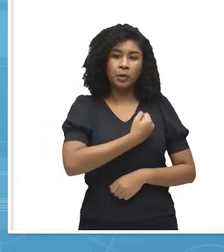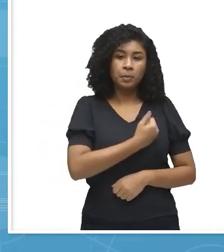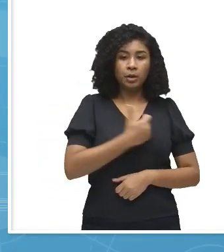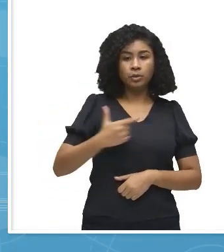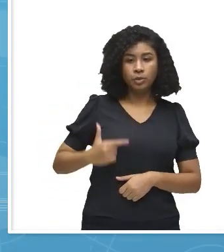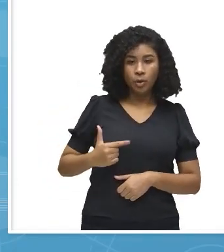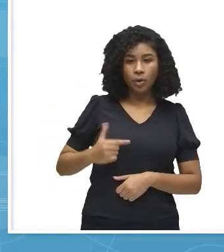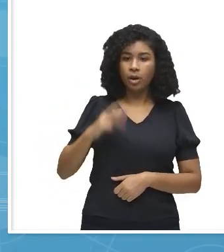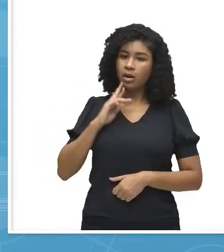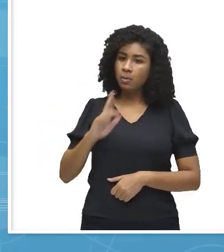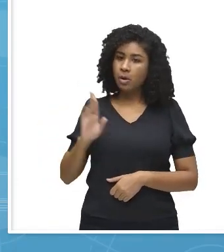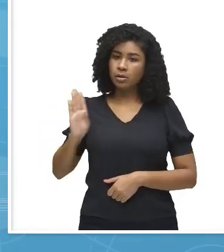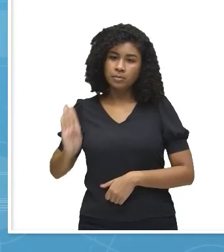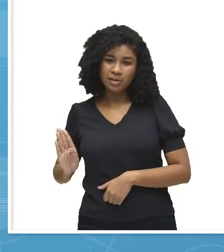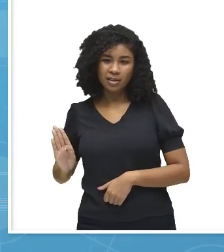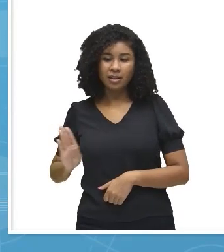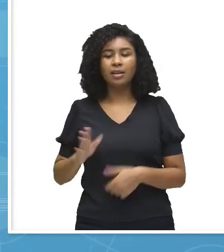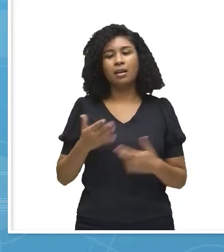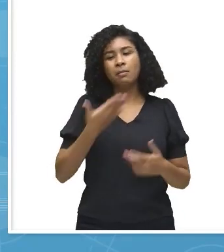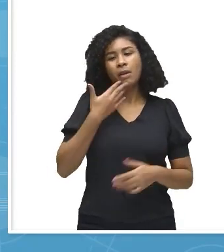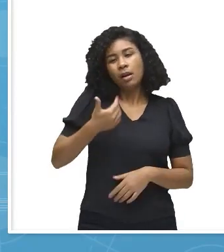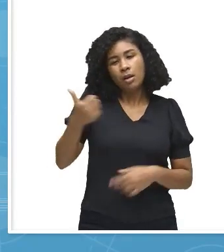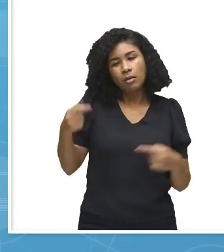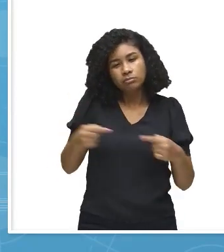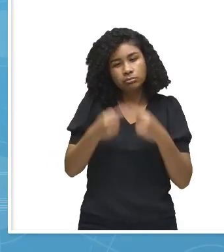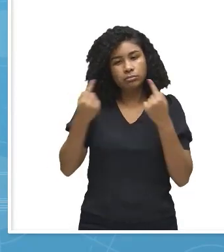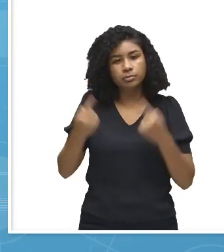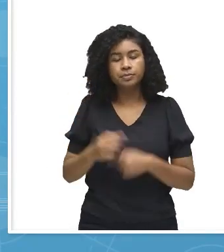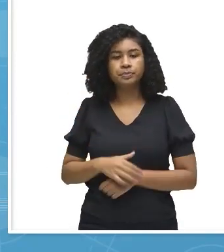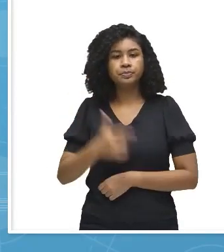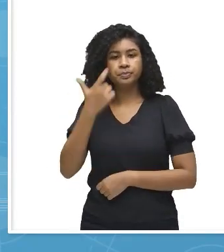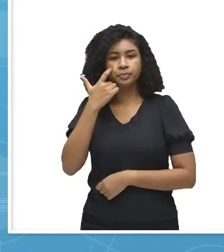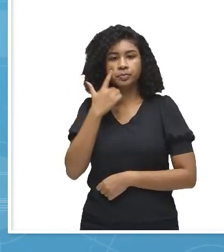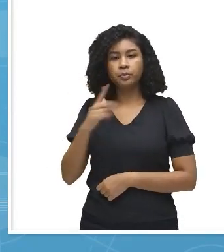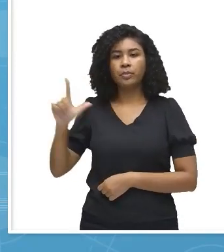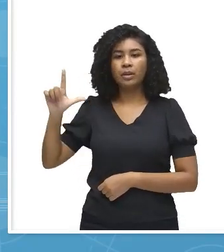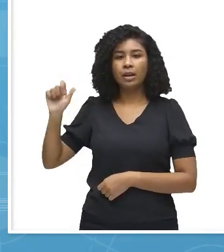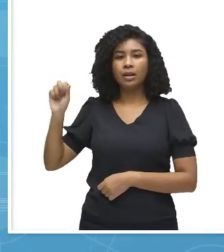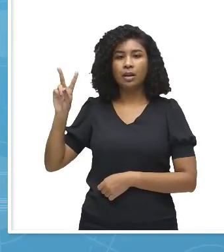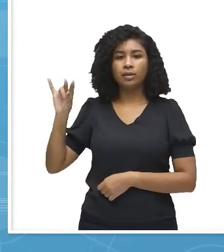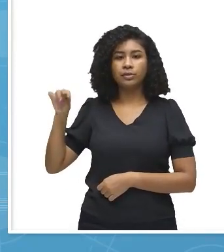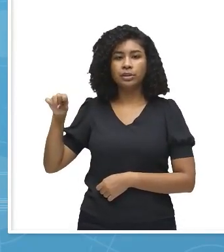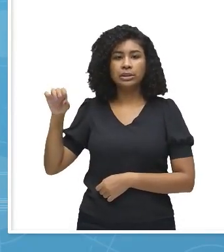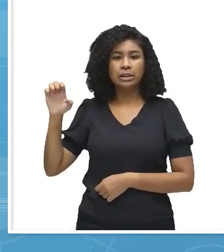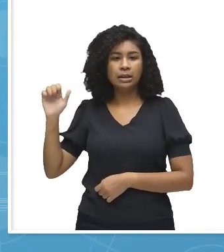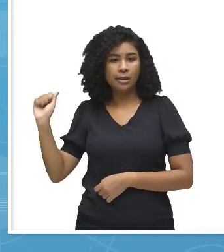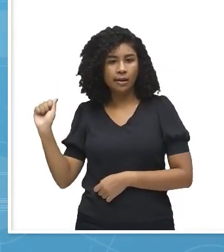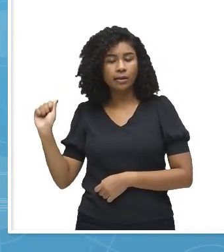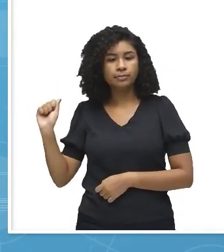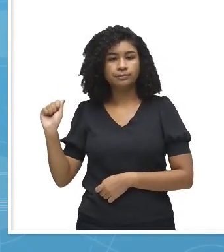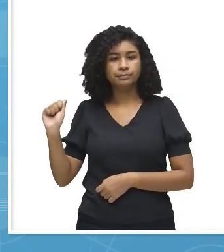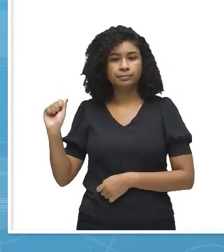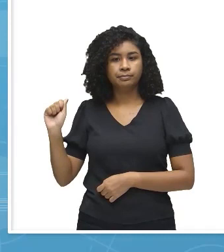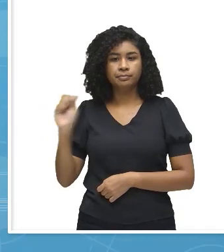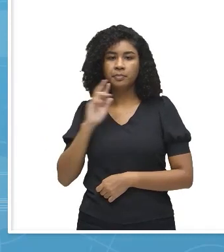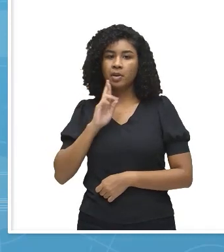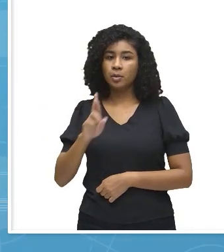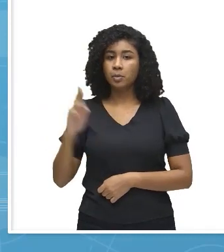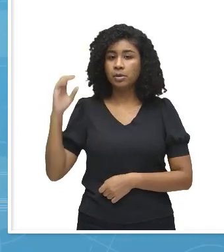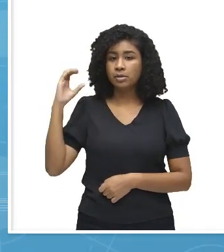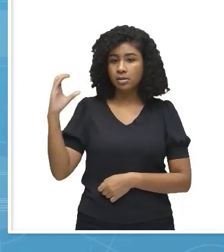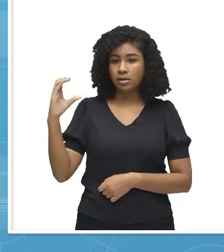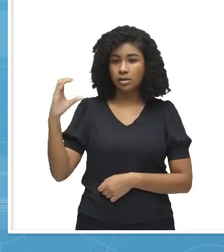Henrique, né, que colocou questão 2, letra A. Aí a gente aqui tem a Lavínia colocando a letra C,